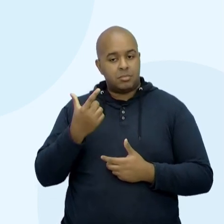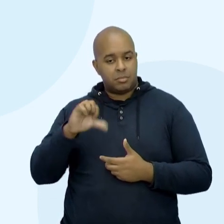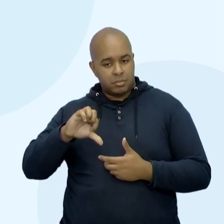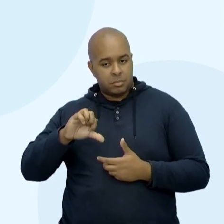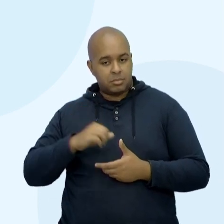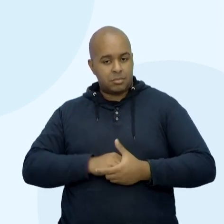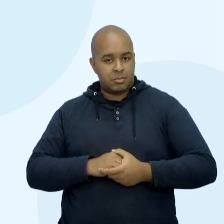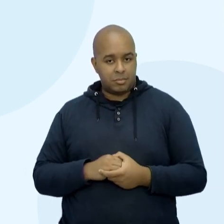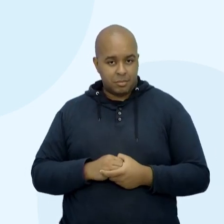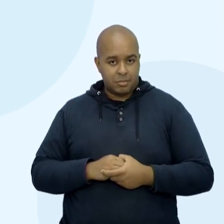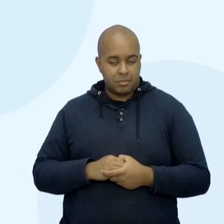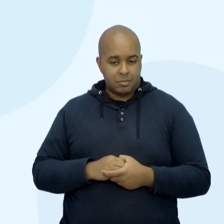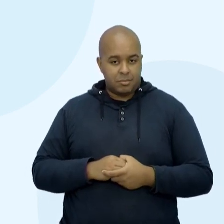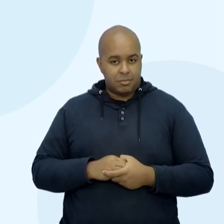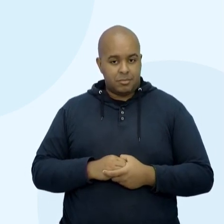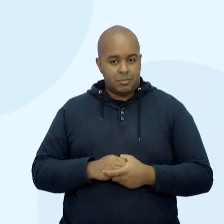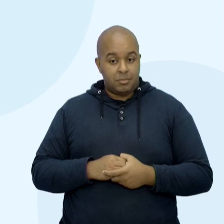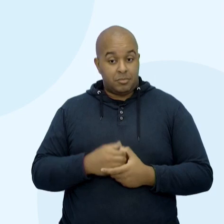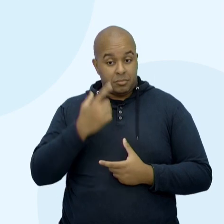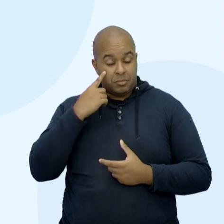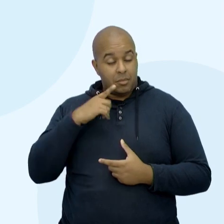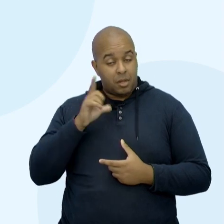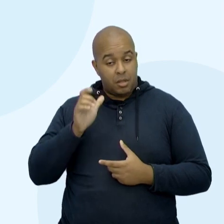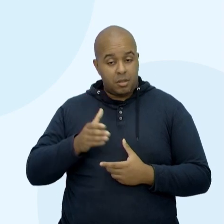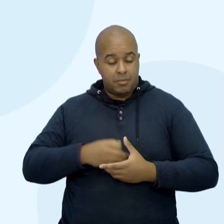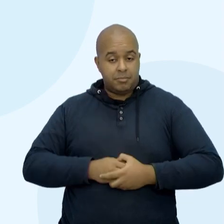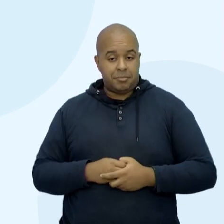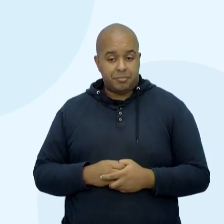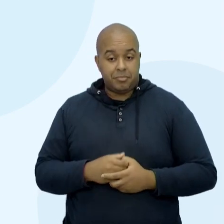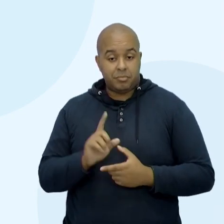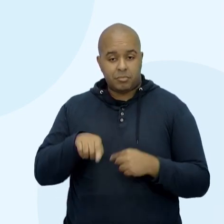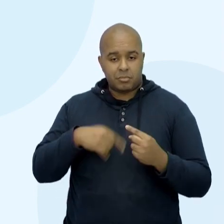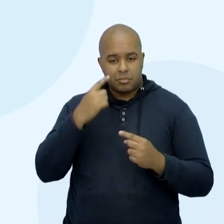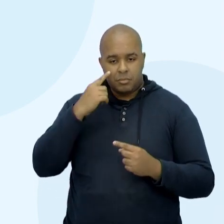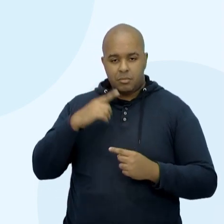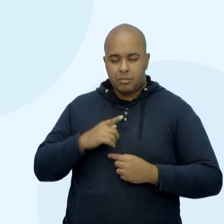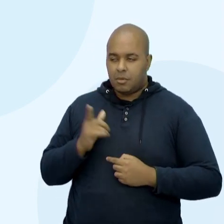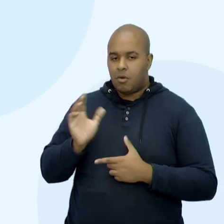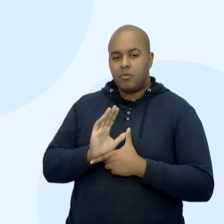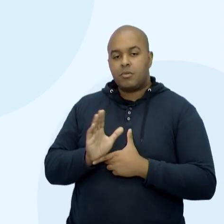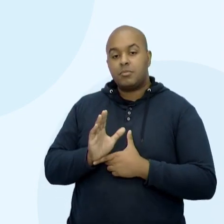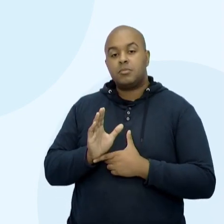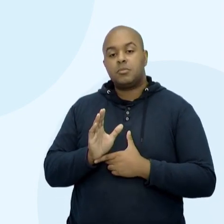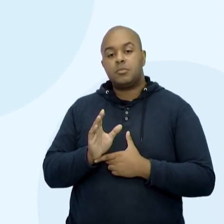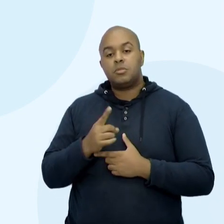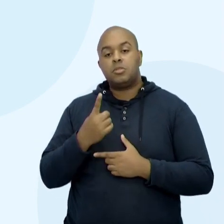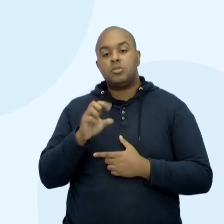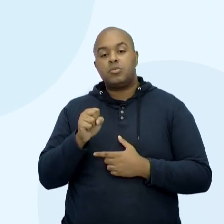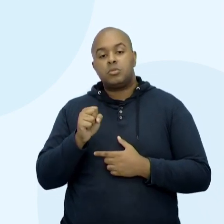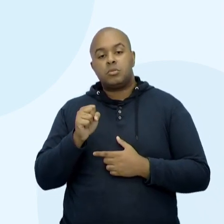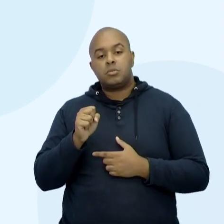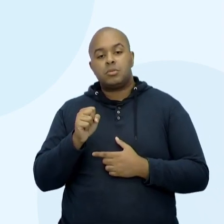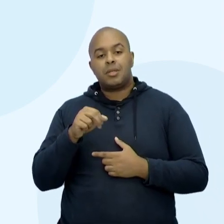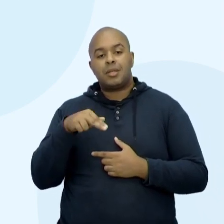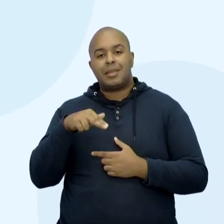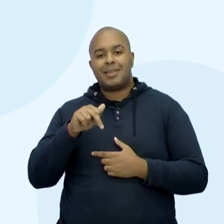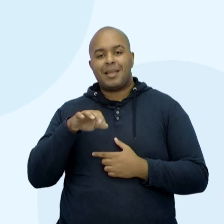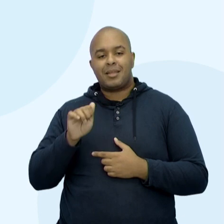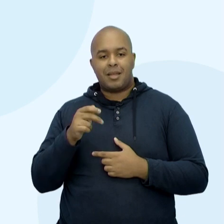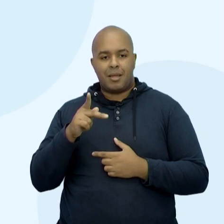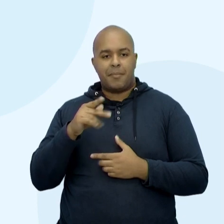19... deixa eu ver, e é isso. Aqui, o filme 2018, Nada a